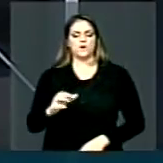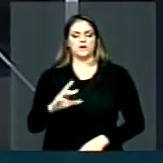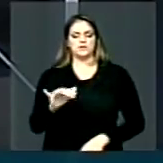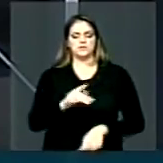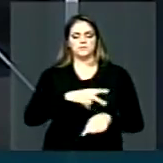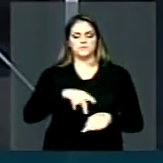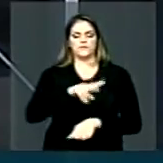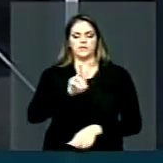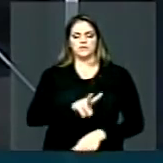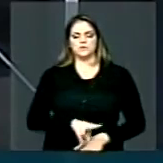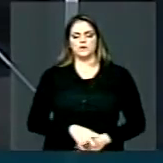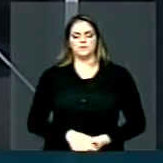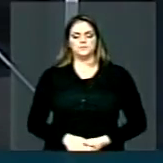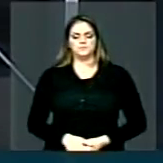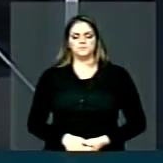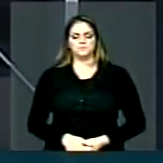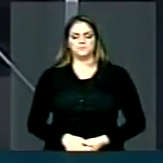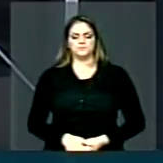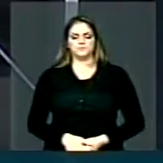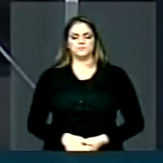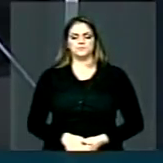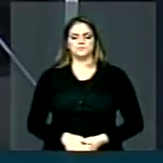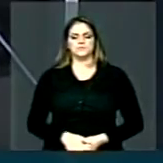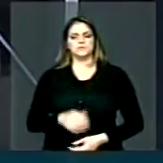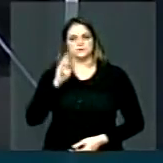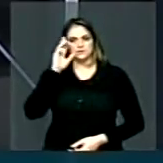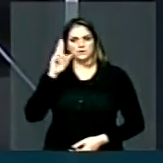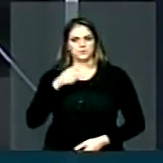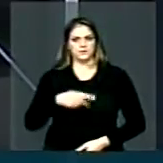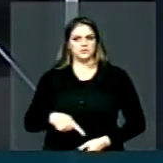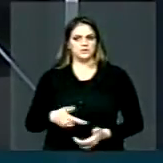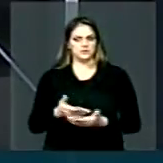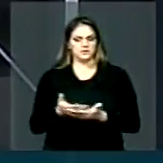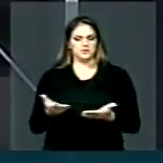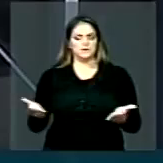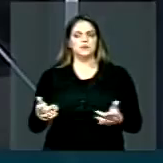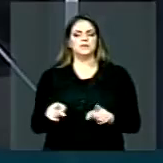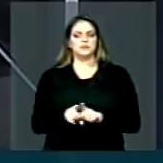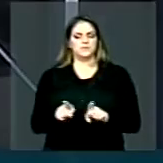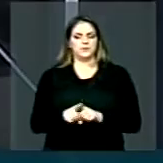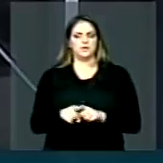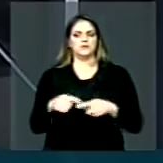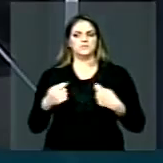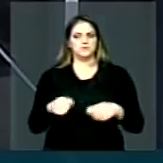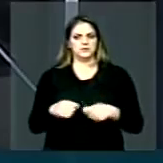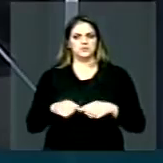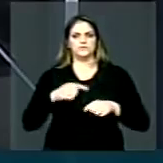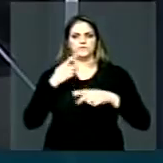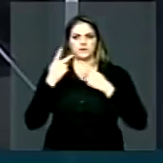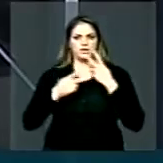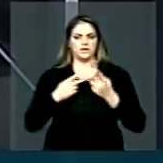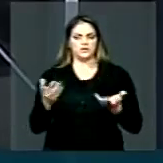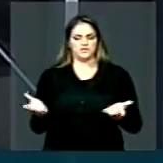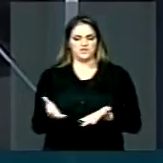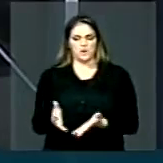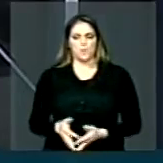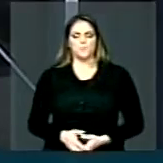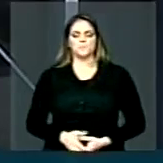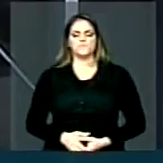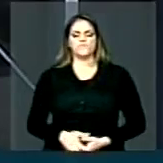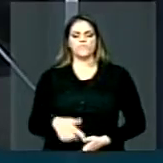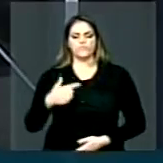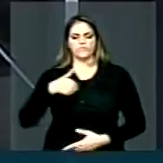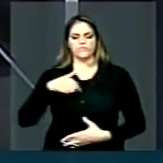na Venezuela. Aqui o nosso depoimento. Senhor presidente, senhores deputados, não poderia também deixar de tratar, na minha fala como